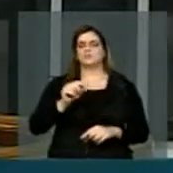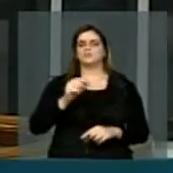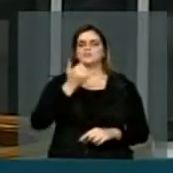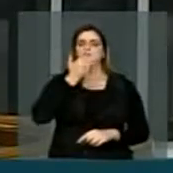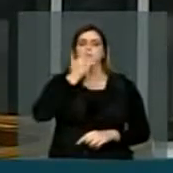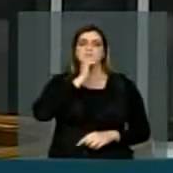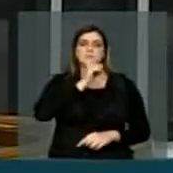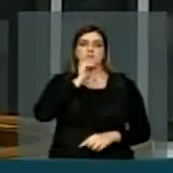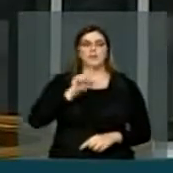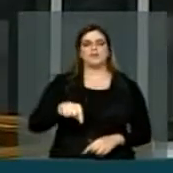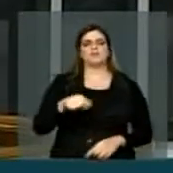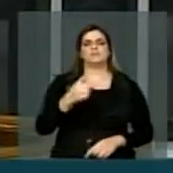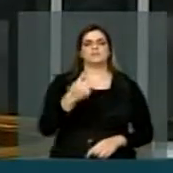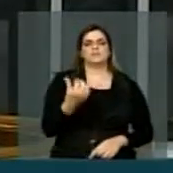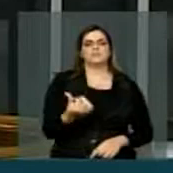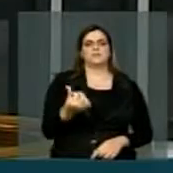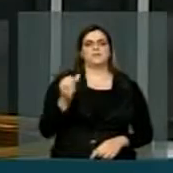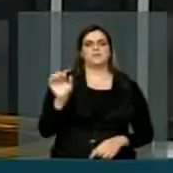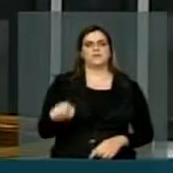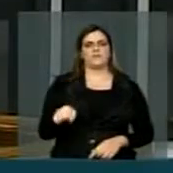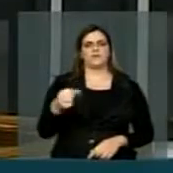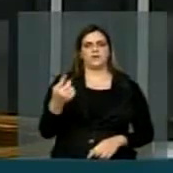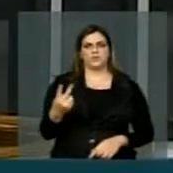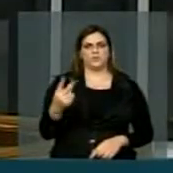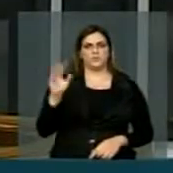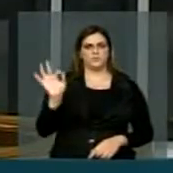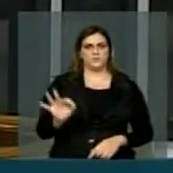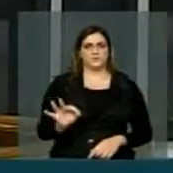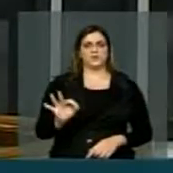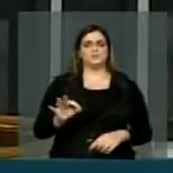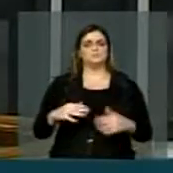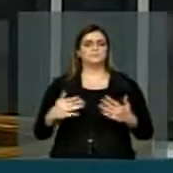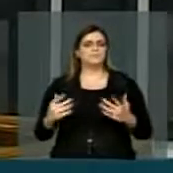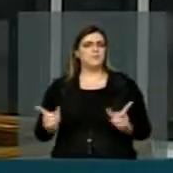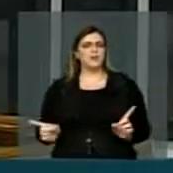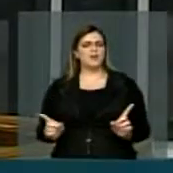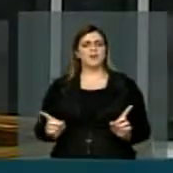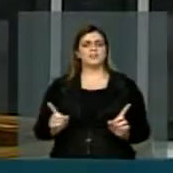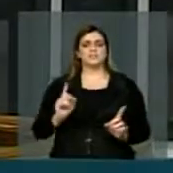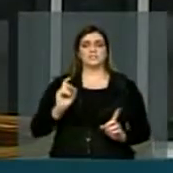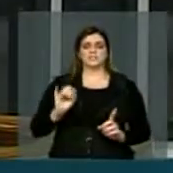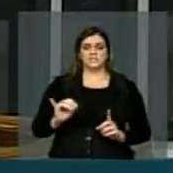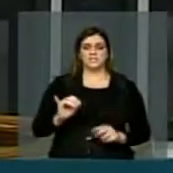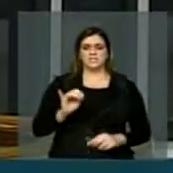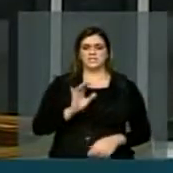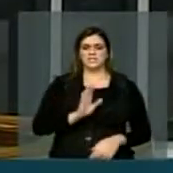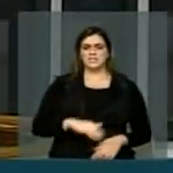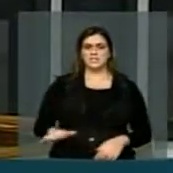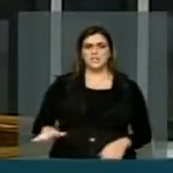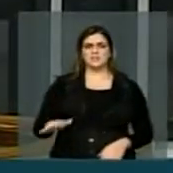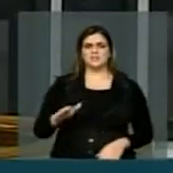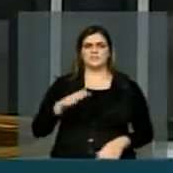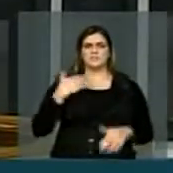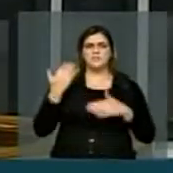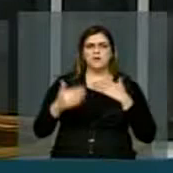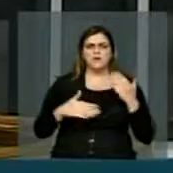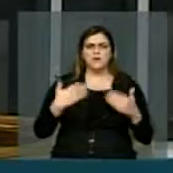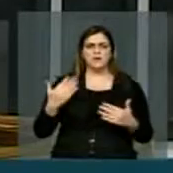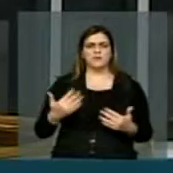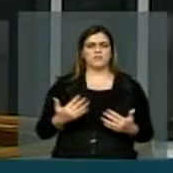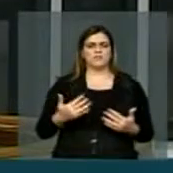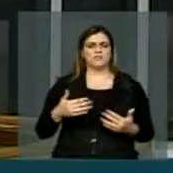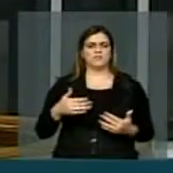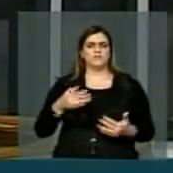16,2. Mas com a mesma lógica que a gente coloca para as mulheres, enquanto morrerem crianças que por